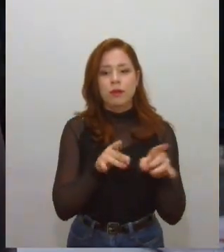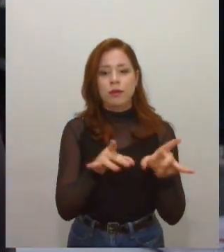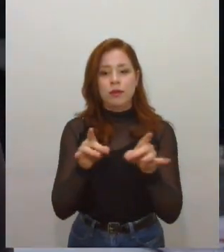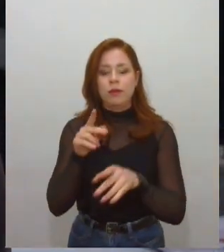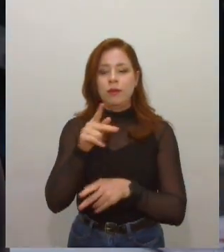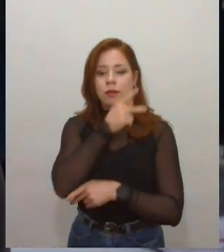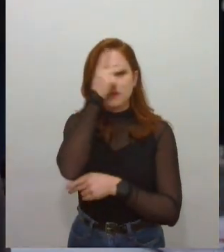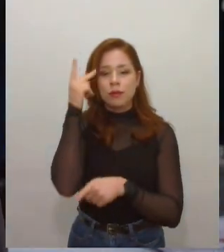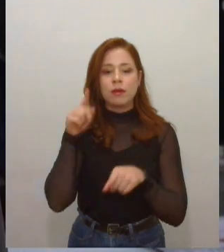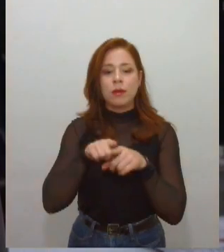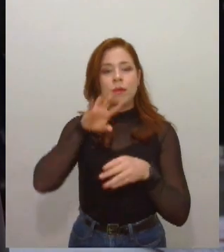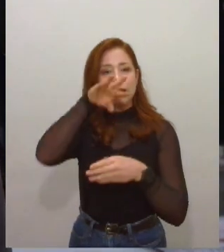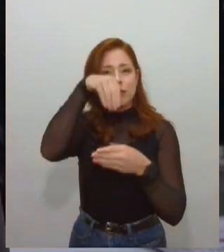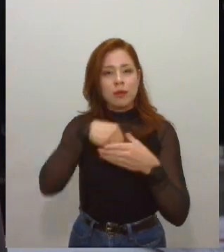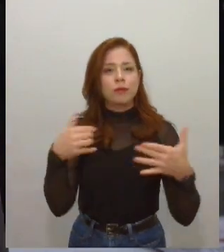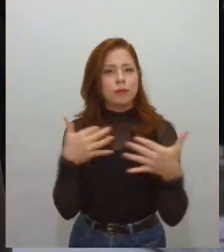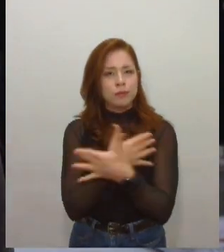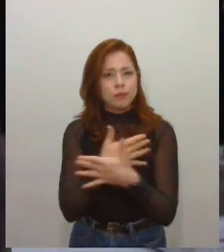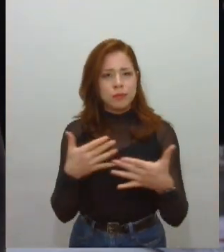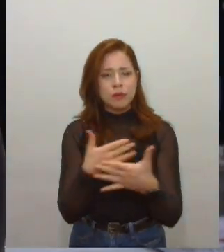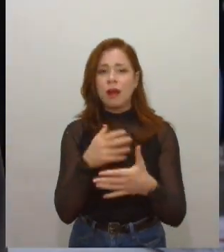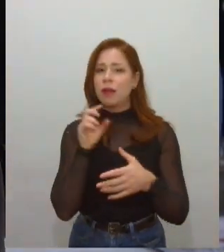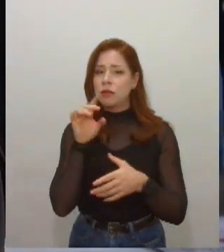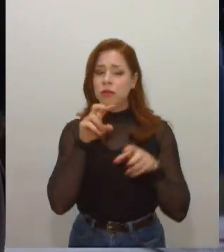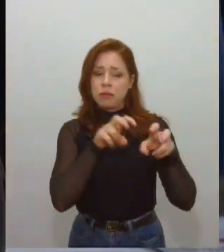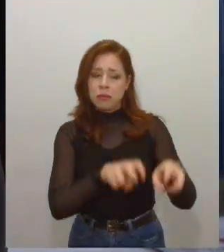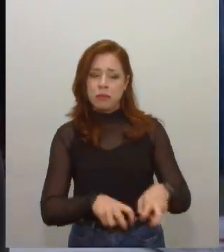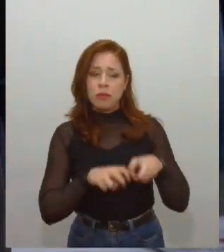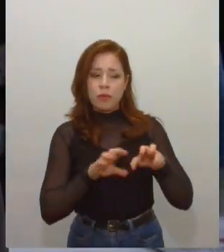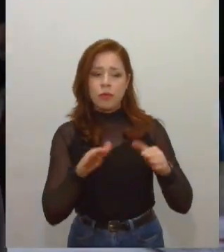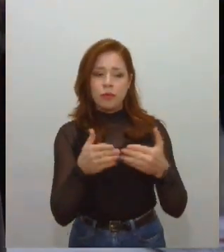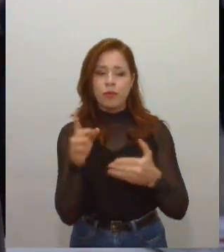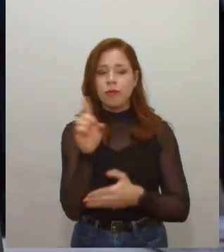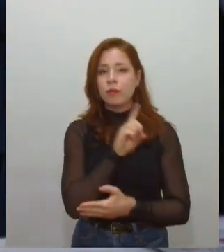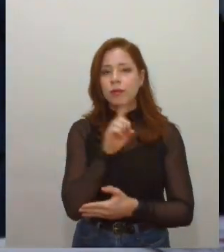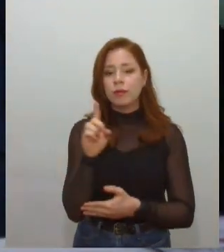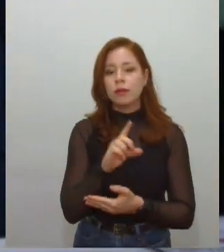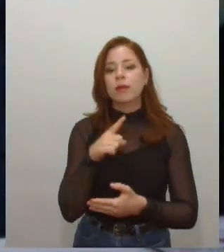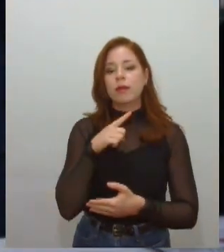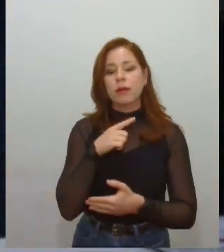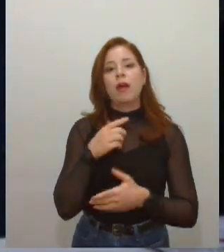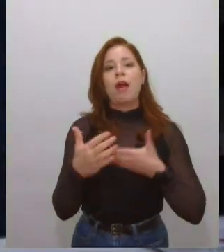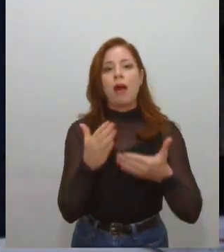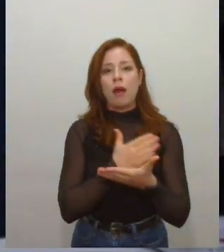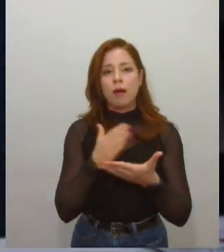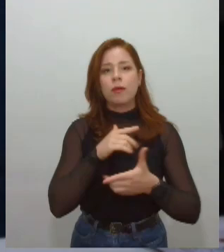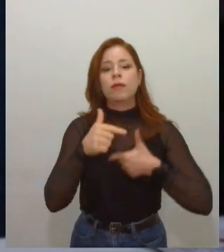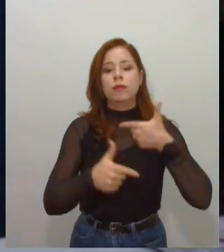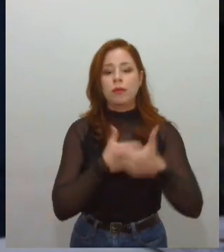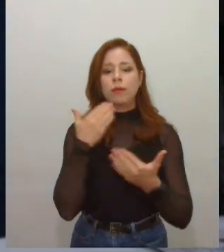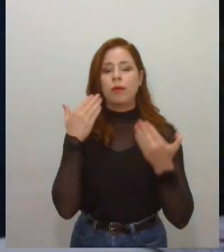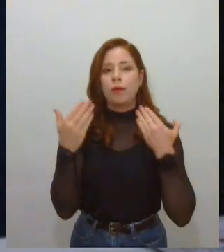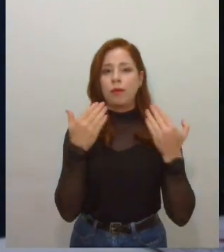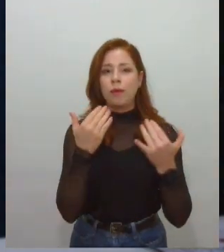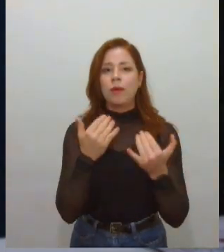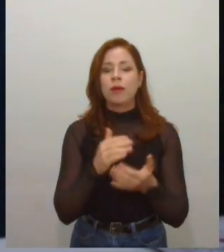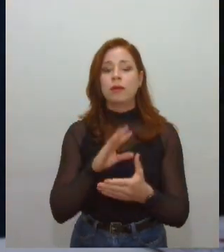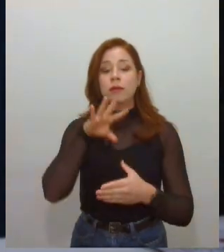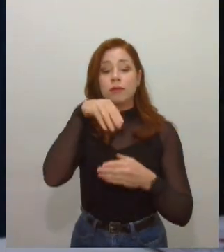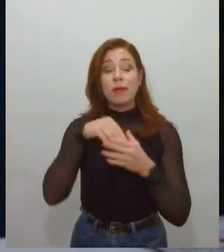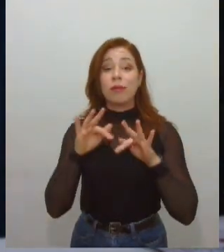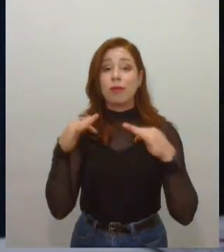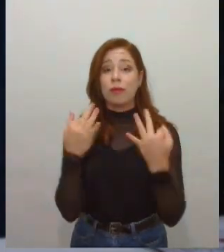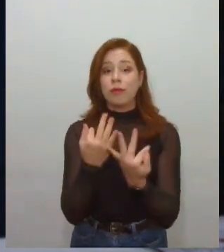cidades. Nós temos também os casos, né, de trabalho análogo de escravo no âmbito familiar, das